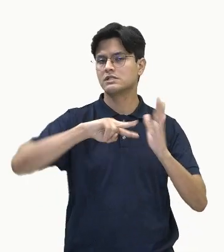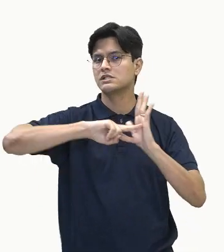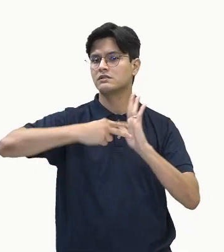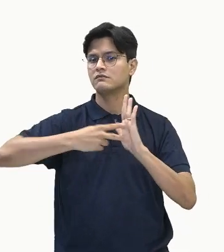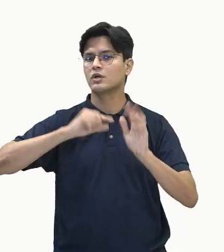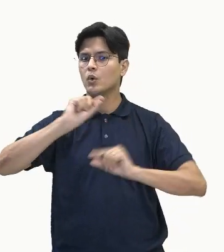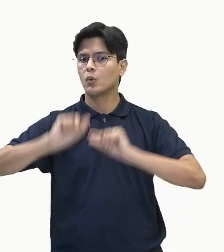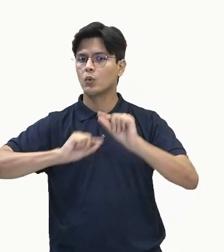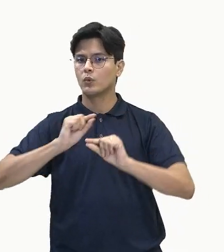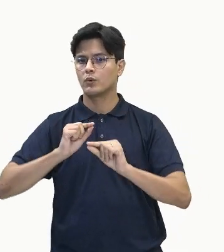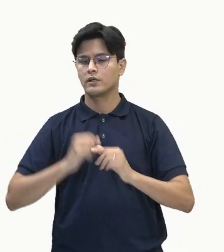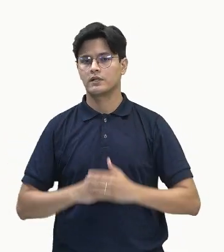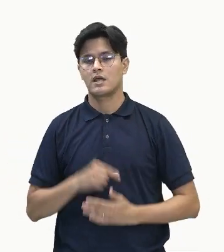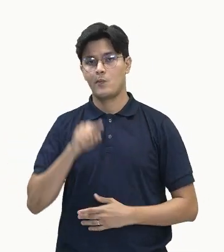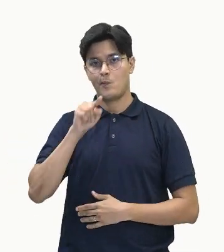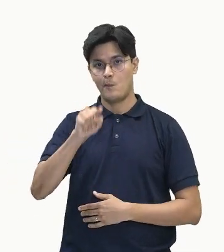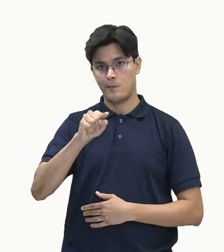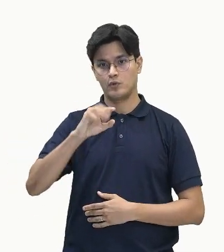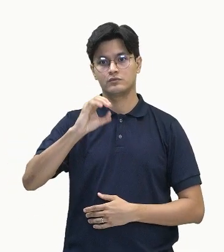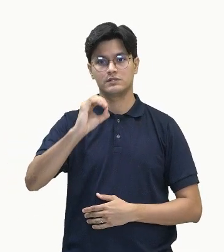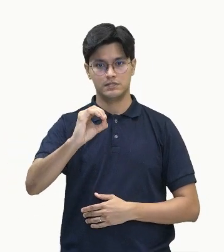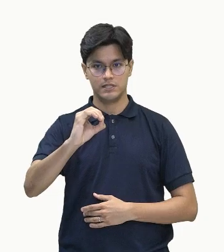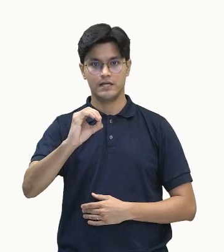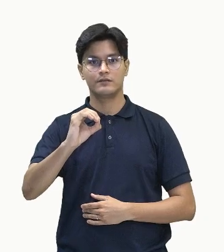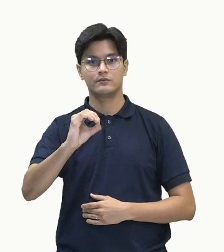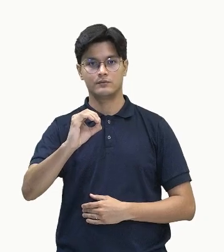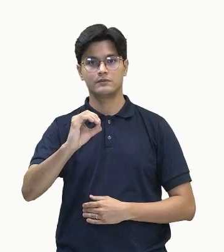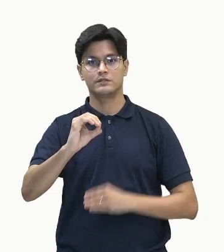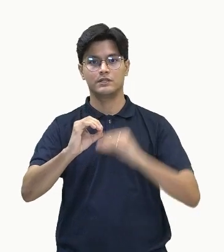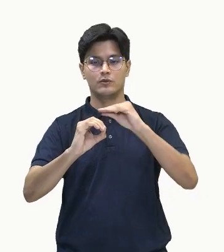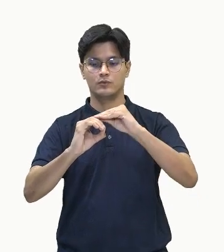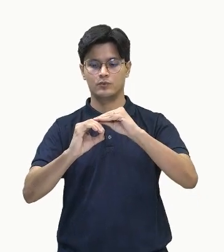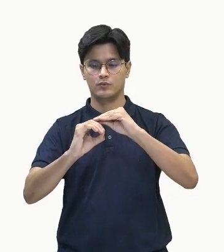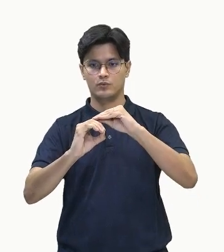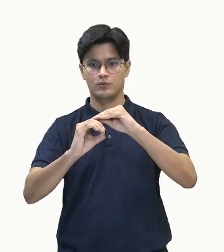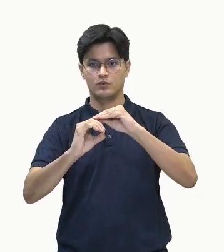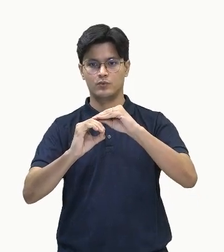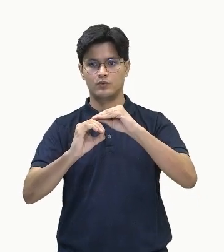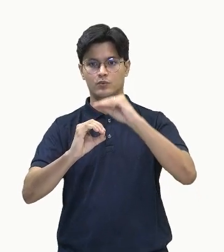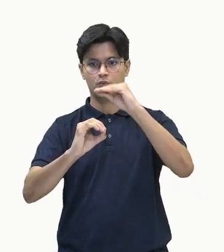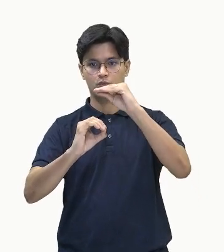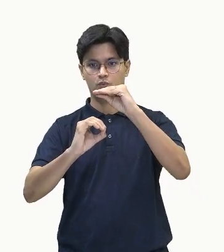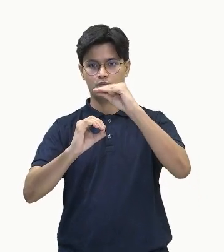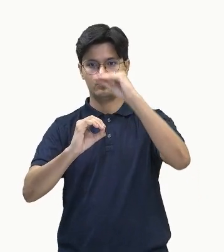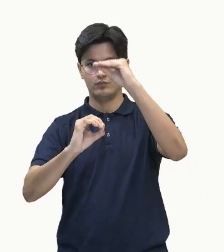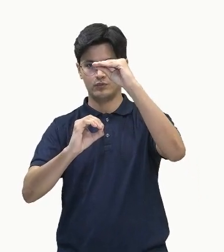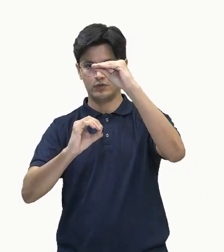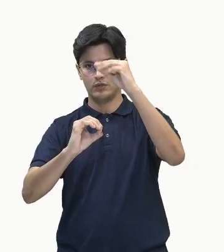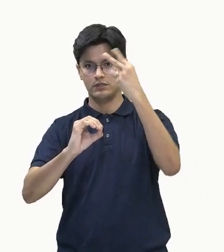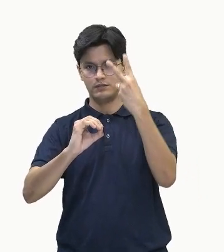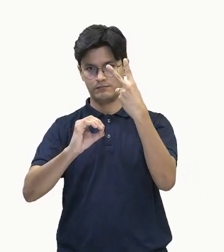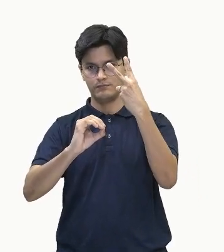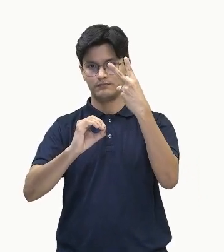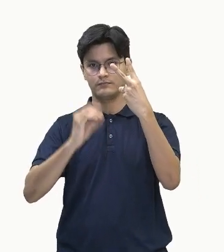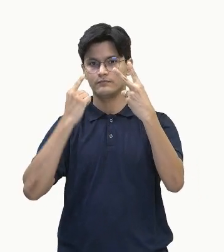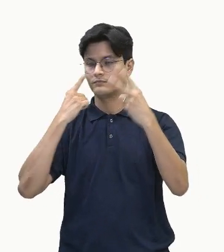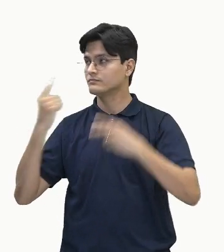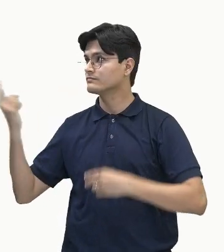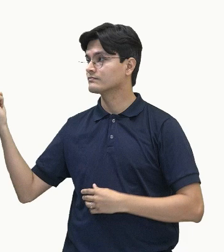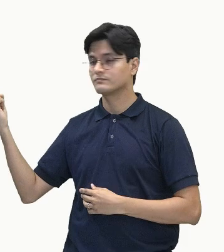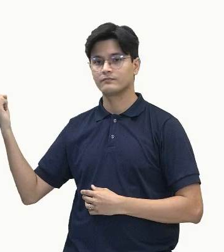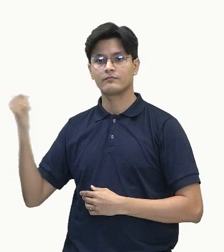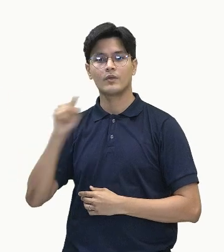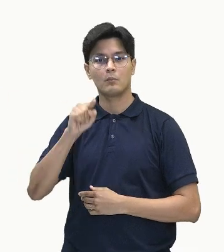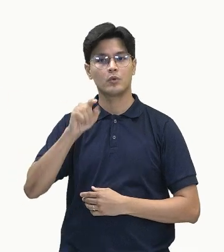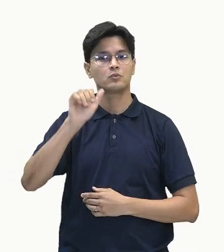a gente vai subir 2 casas. Por isso que bem aqui está marcado o nosso ponto A. Belezinha?